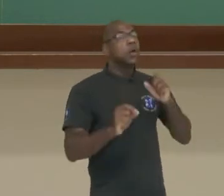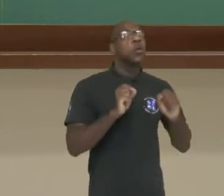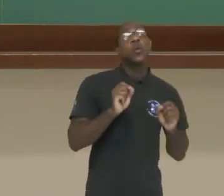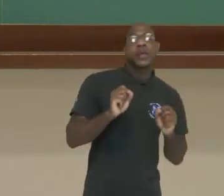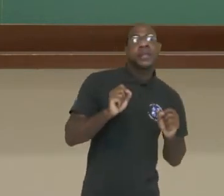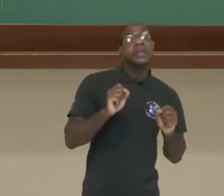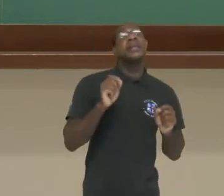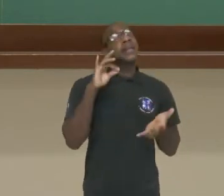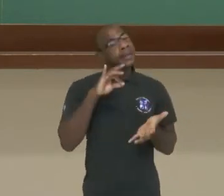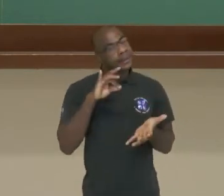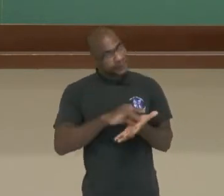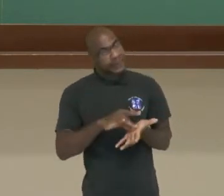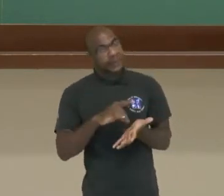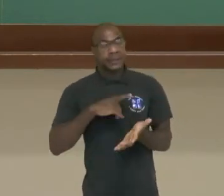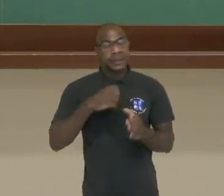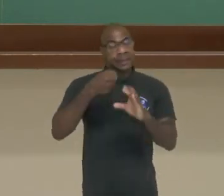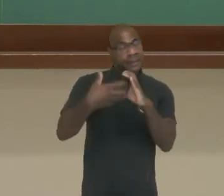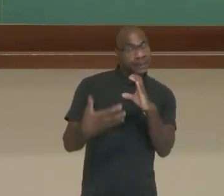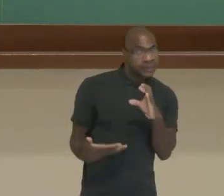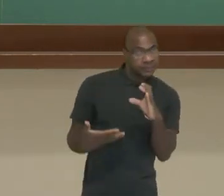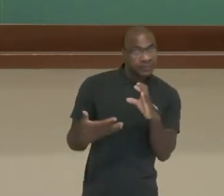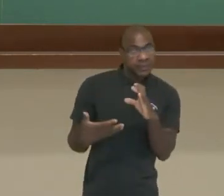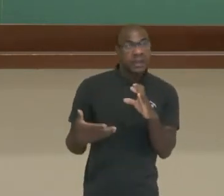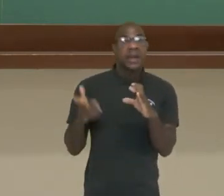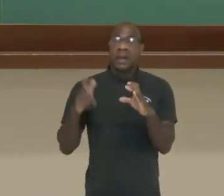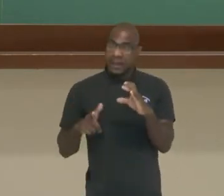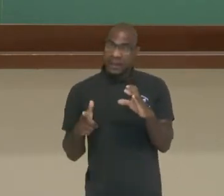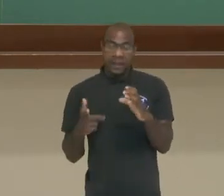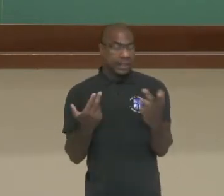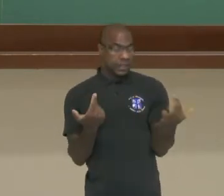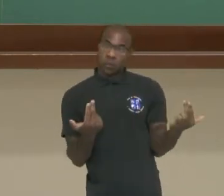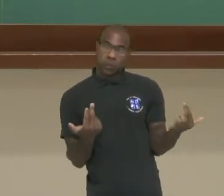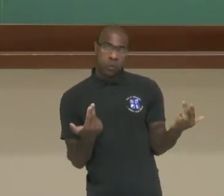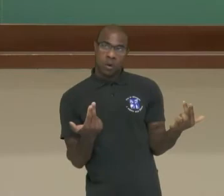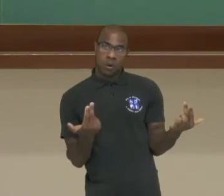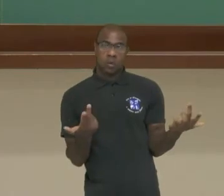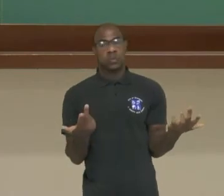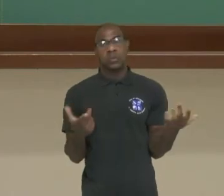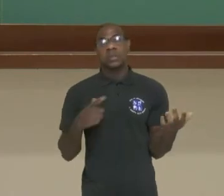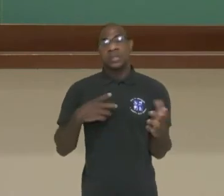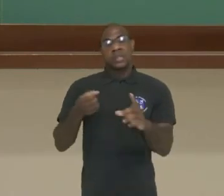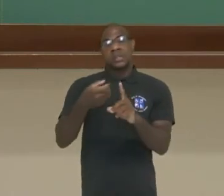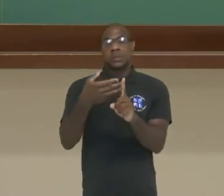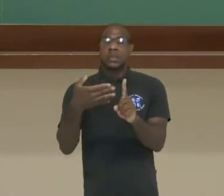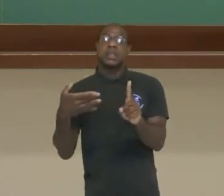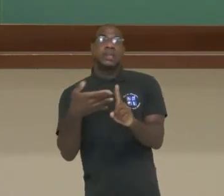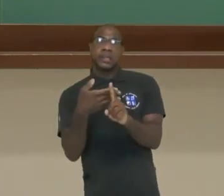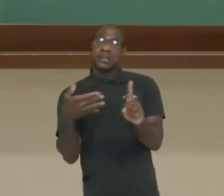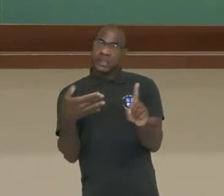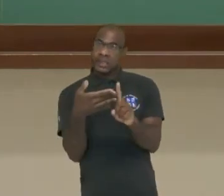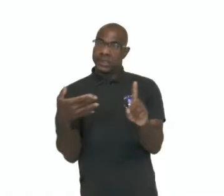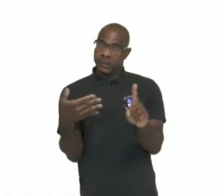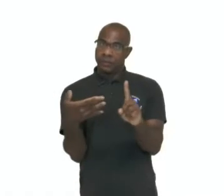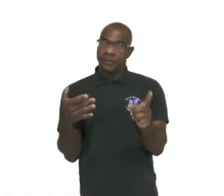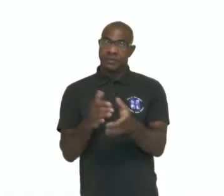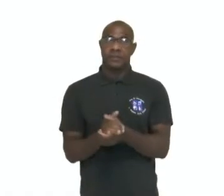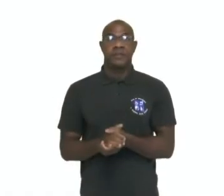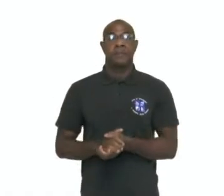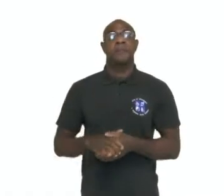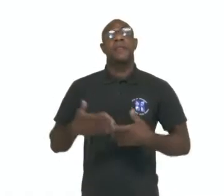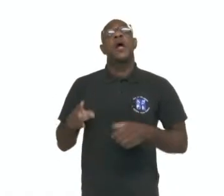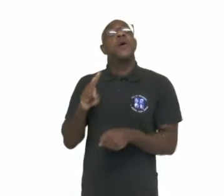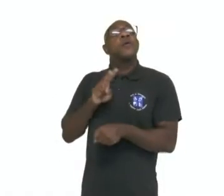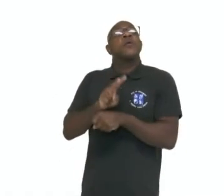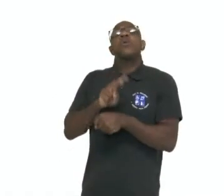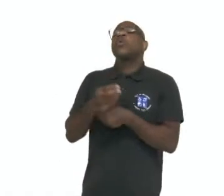se realmente essas características são compatíveis a uma síndrome de Turner. O